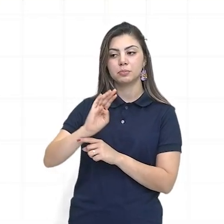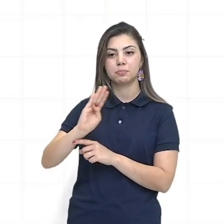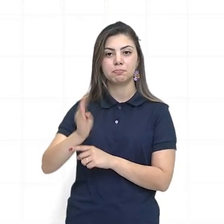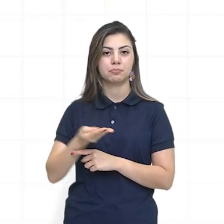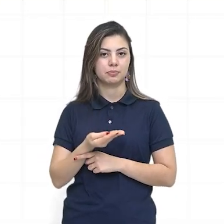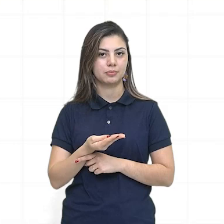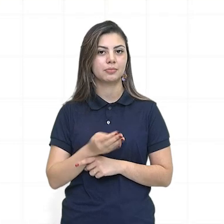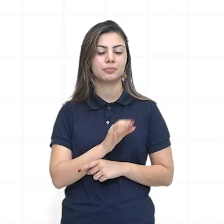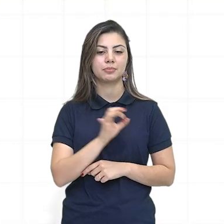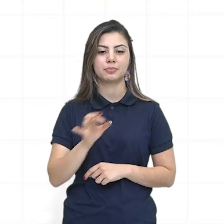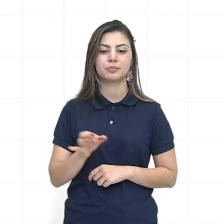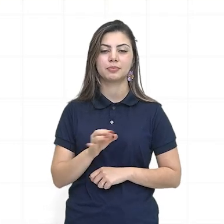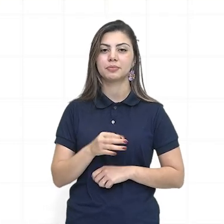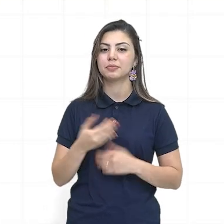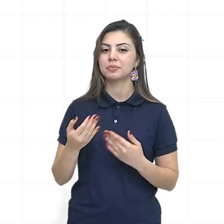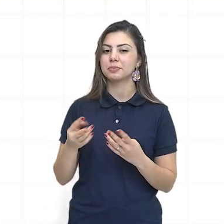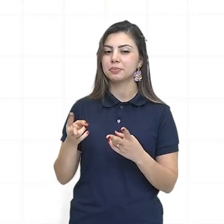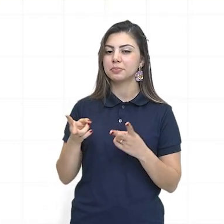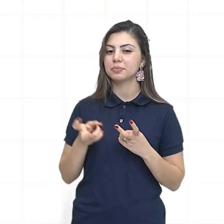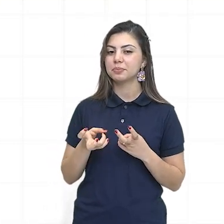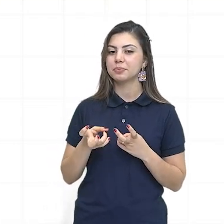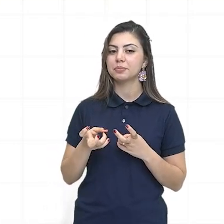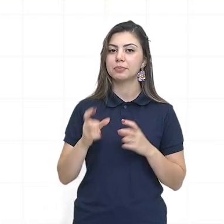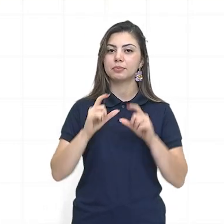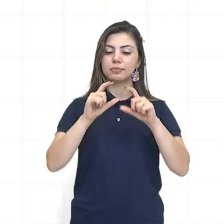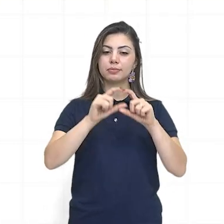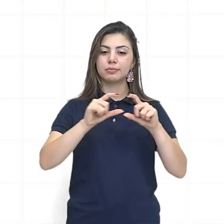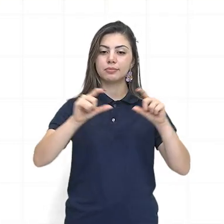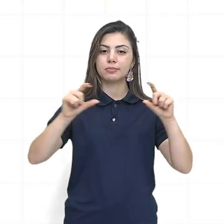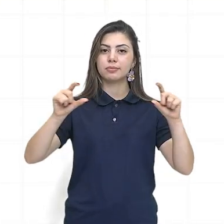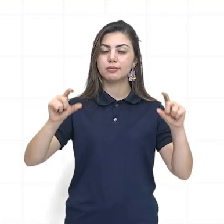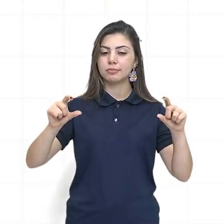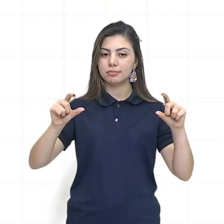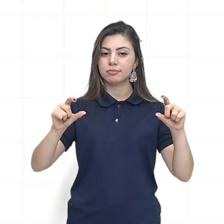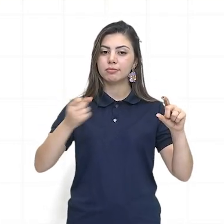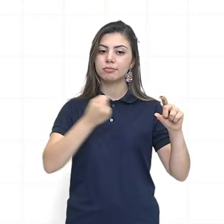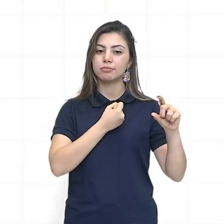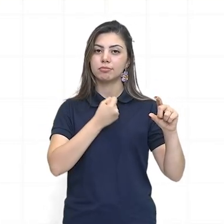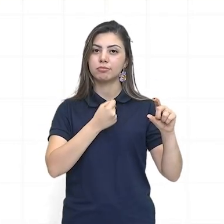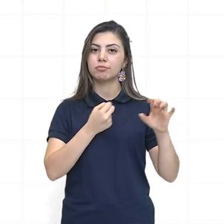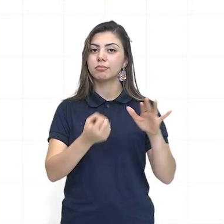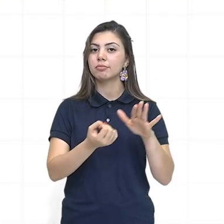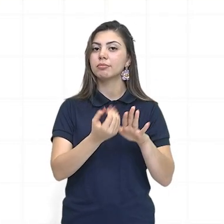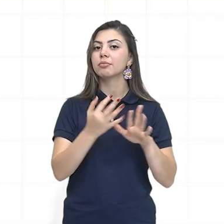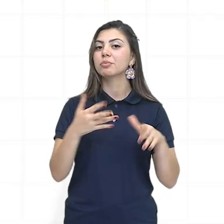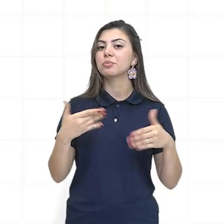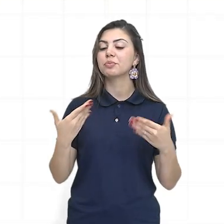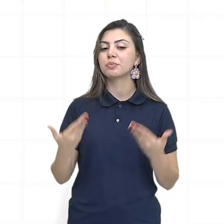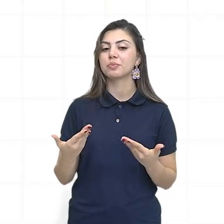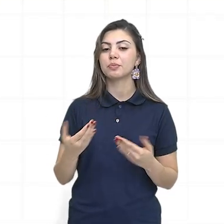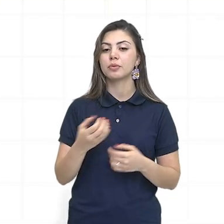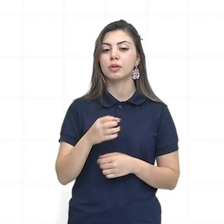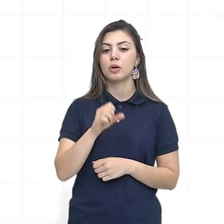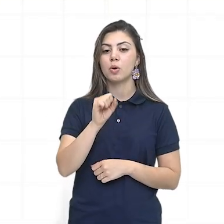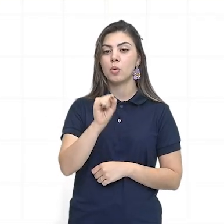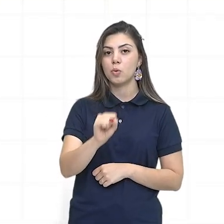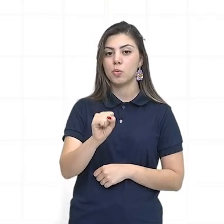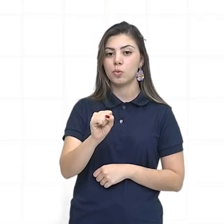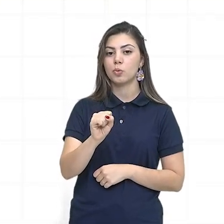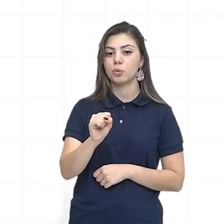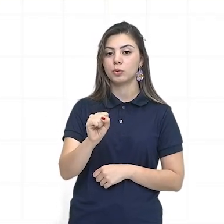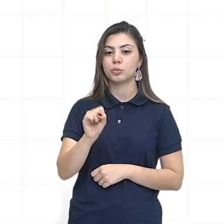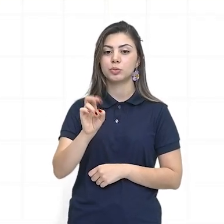certo? Então aqui, ó, de acordo com o nosso número formado aqui, nós temos o quê? 8